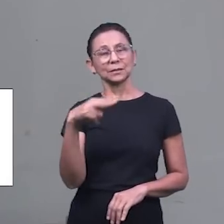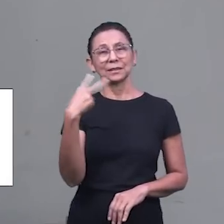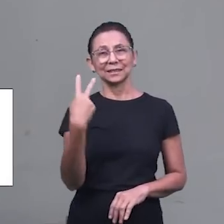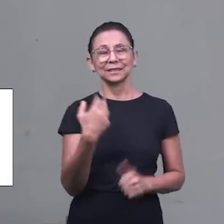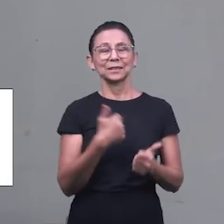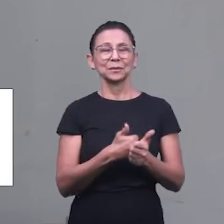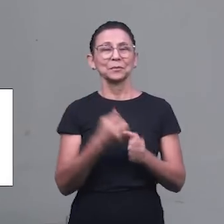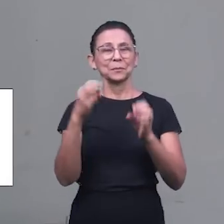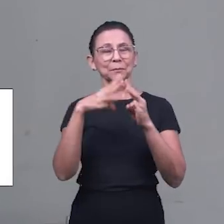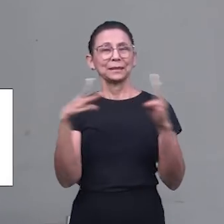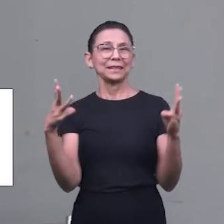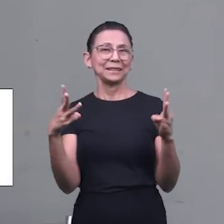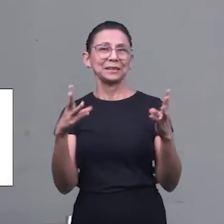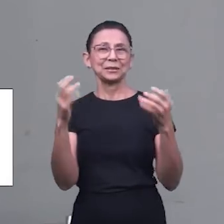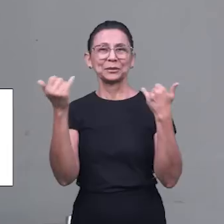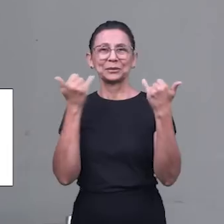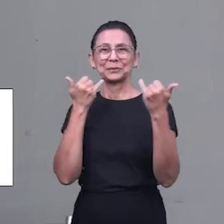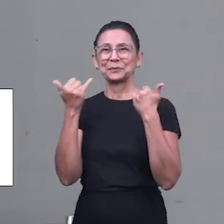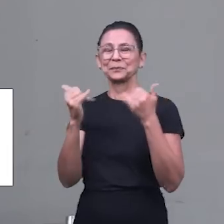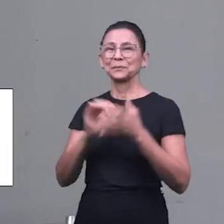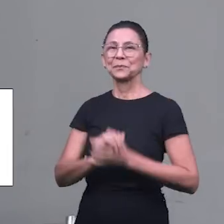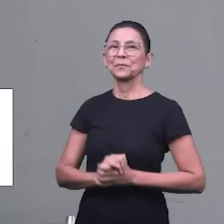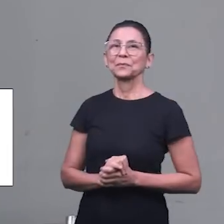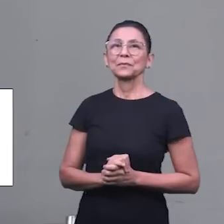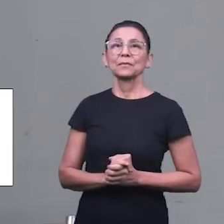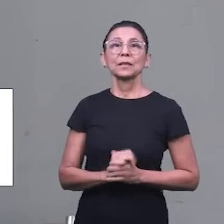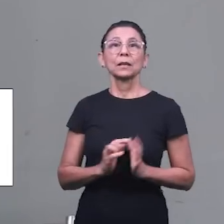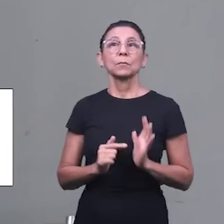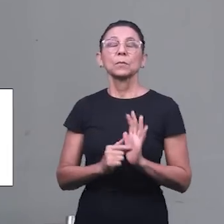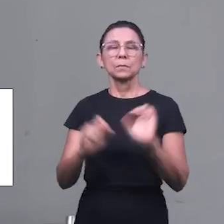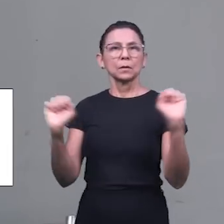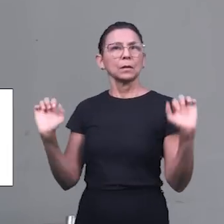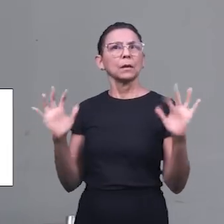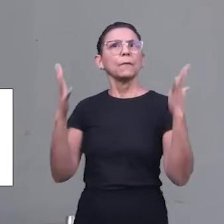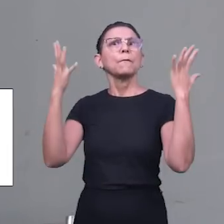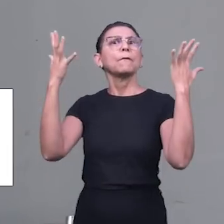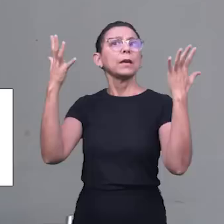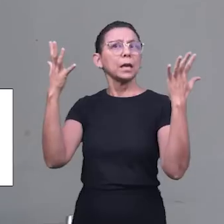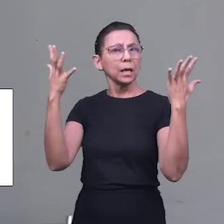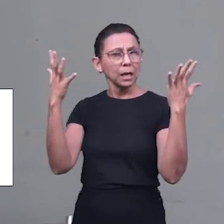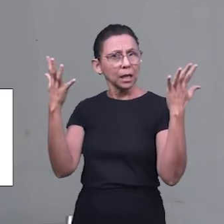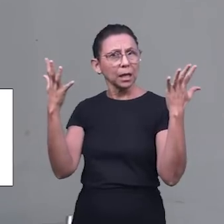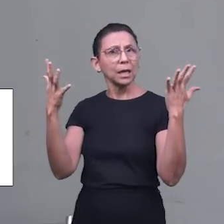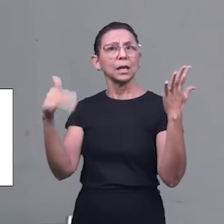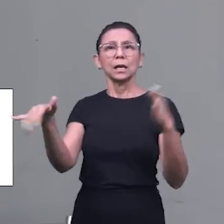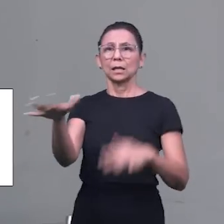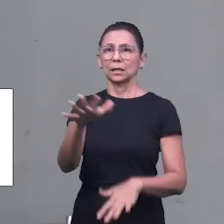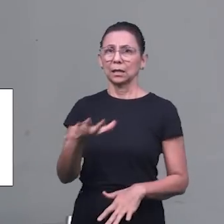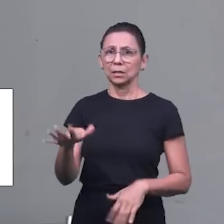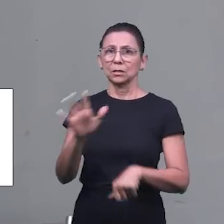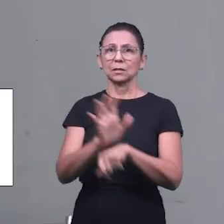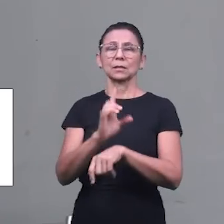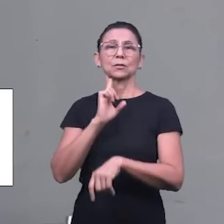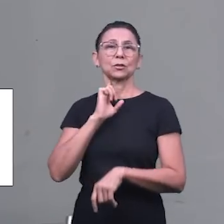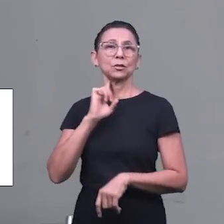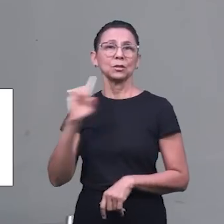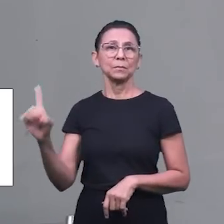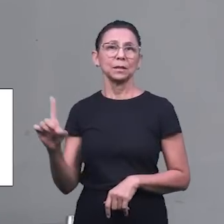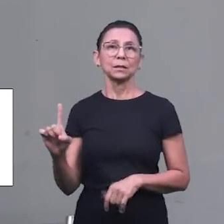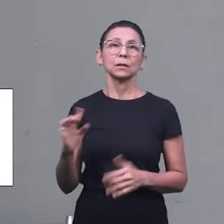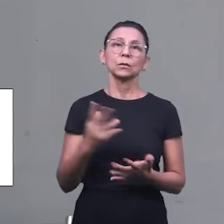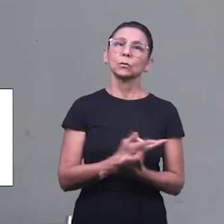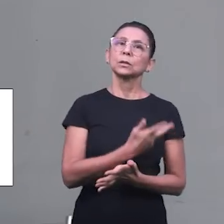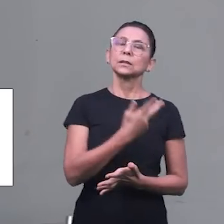que acompanham o Manaim News. E vamos trazer aqui eventos que aconteceram na nossa região em Minas Gerais.